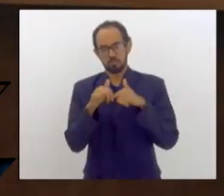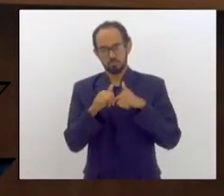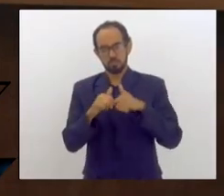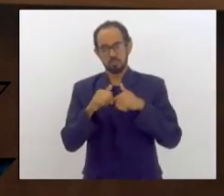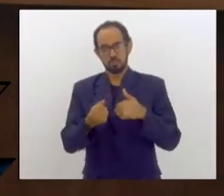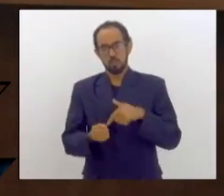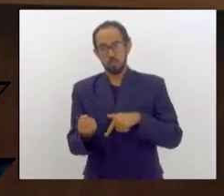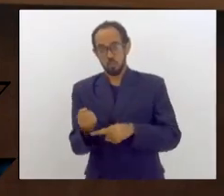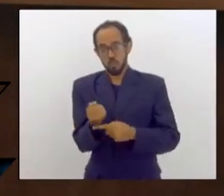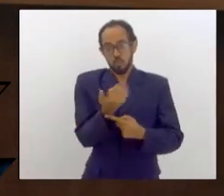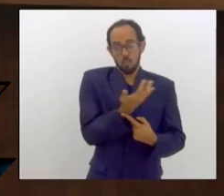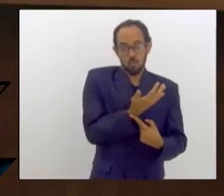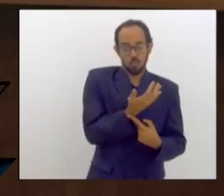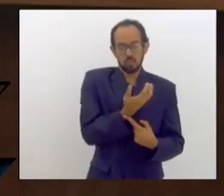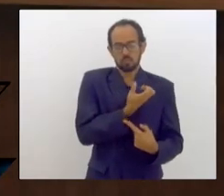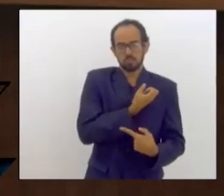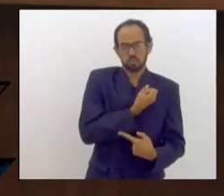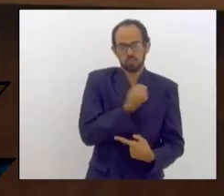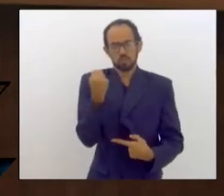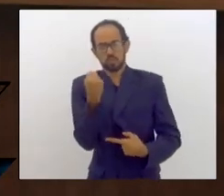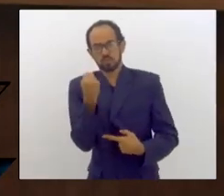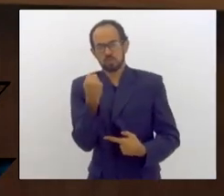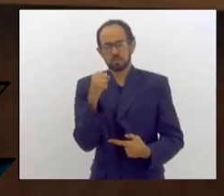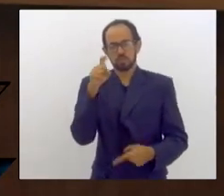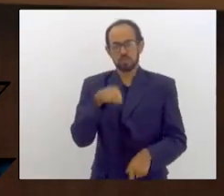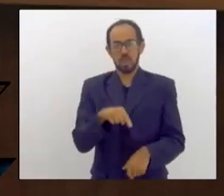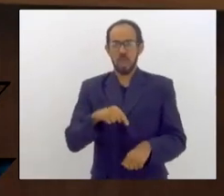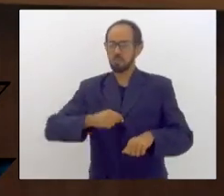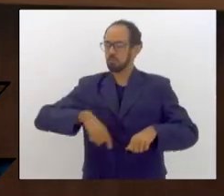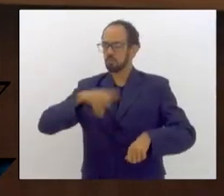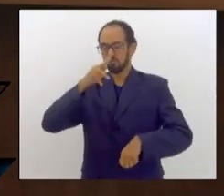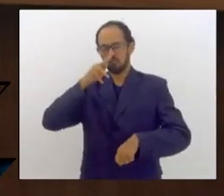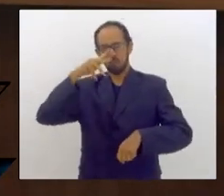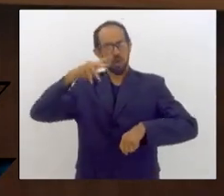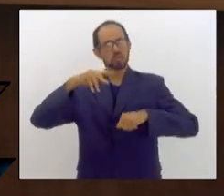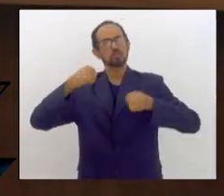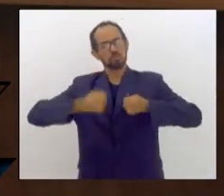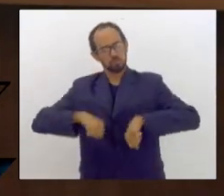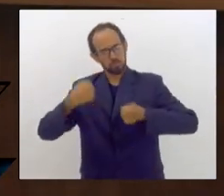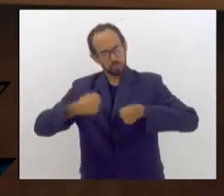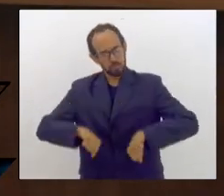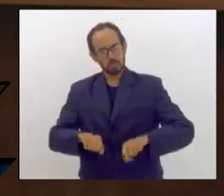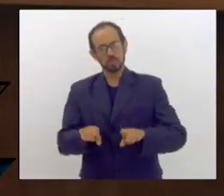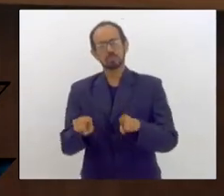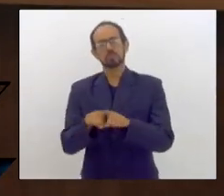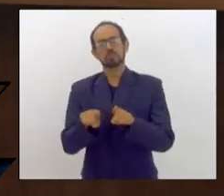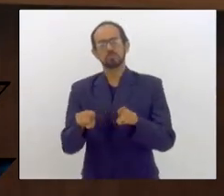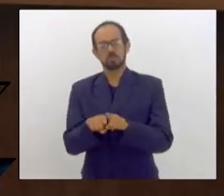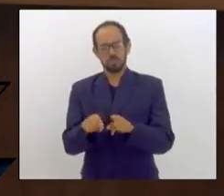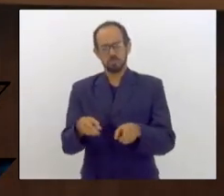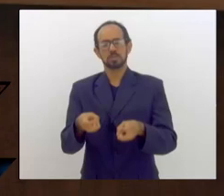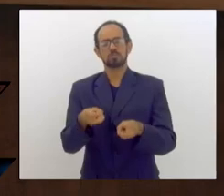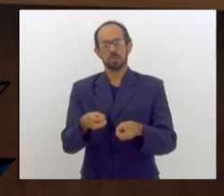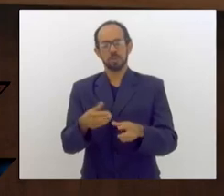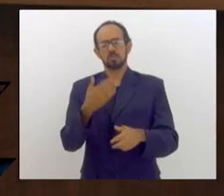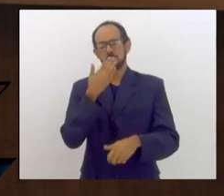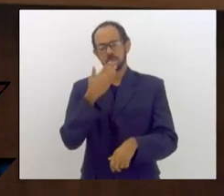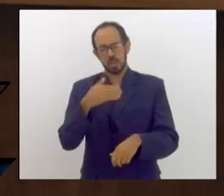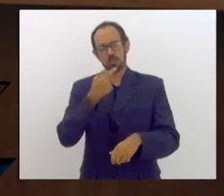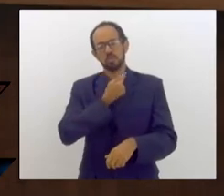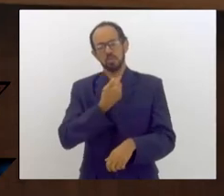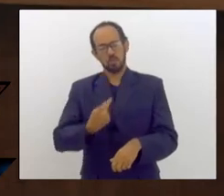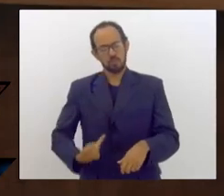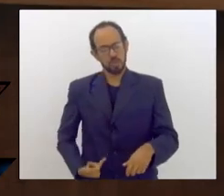na corporação é gritante. Então, esse é um tema que a gente deve levar em consideração. E aí eu peço ao